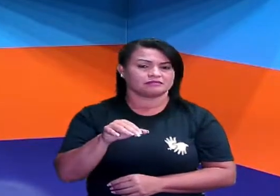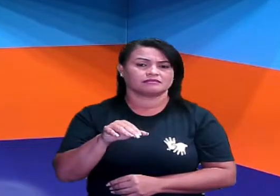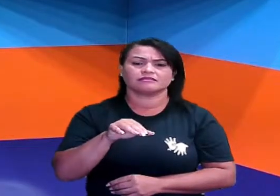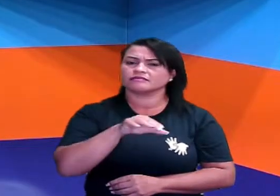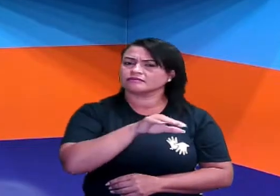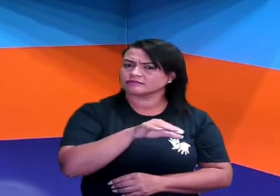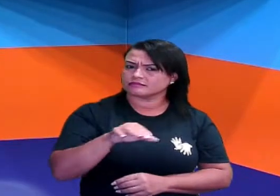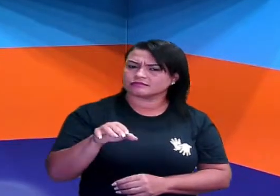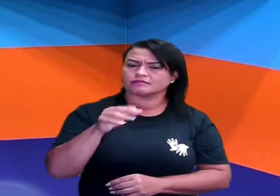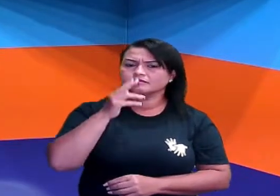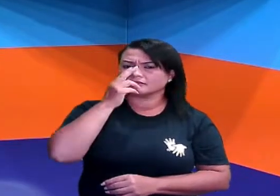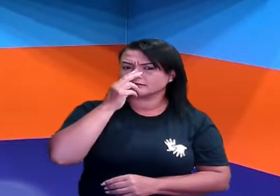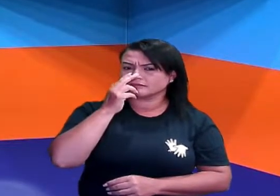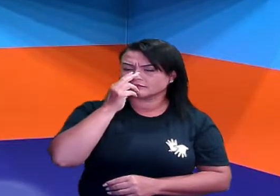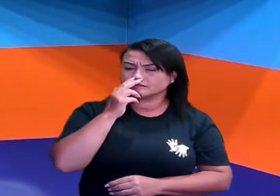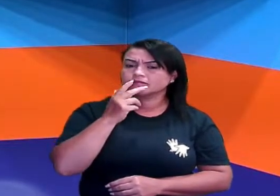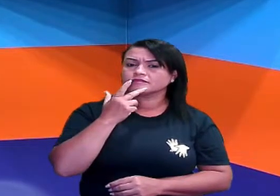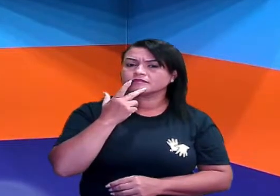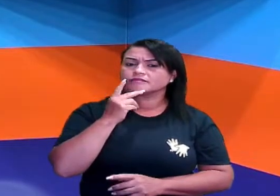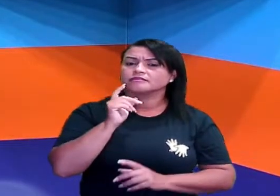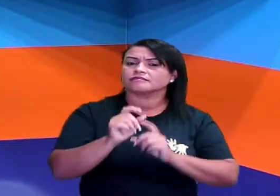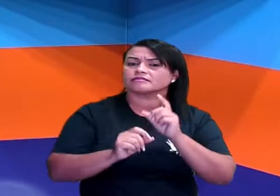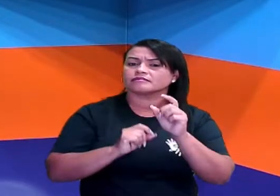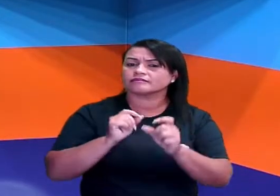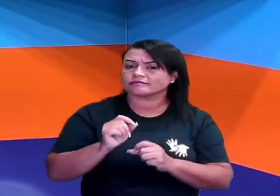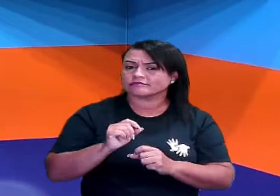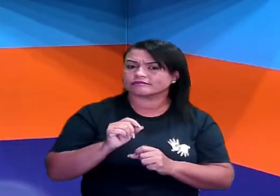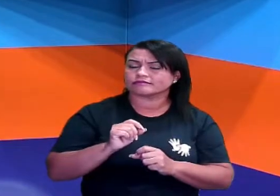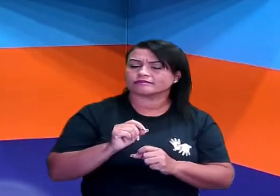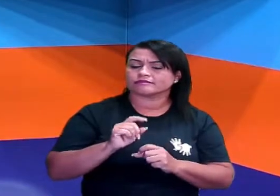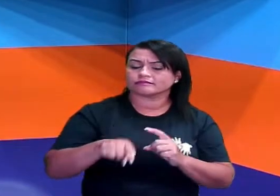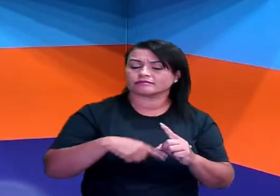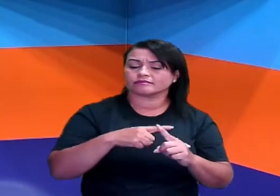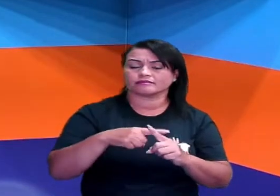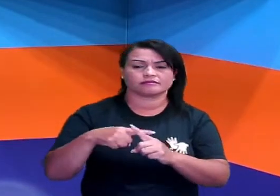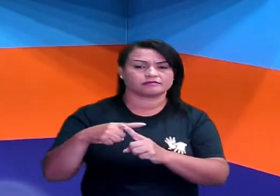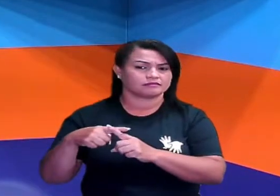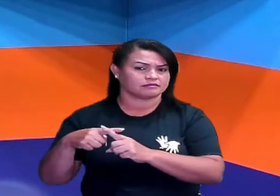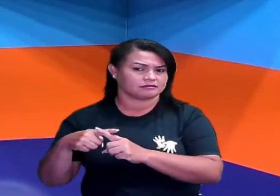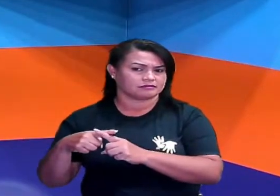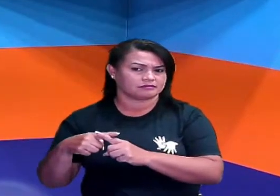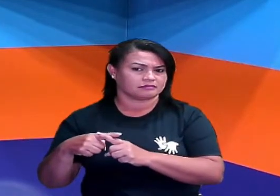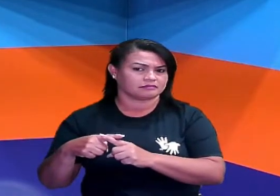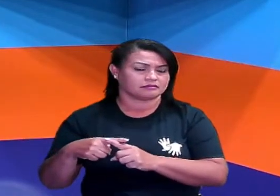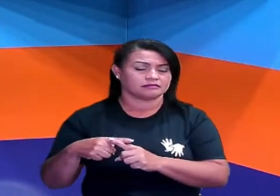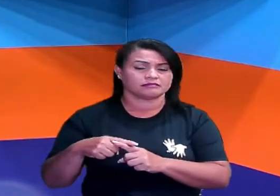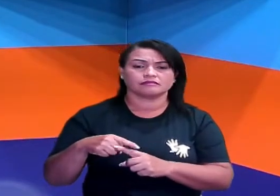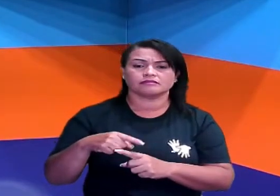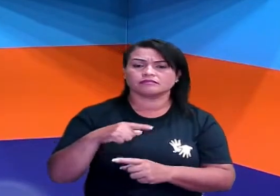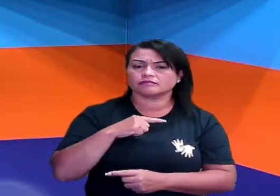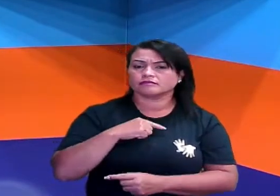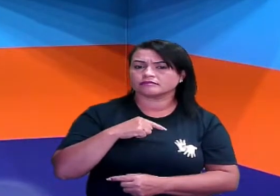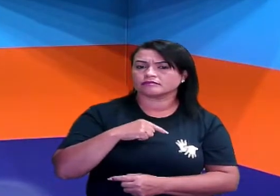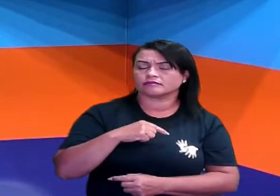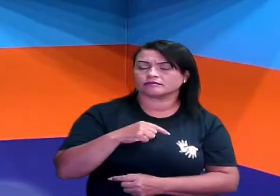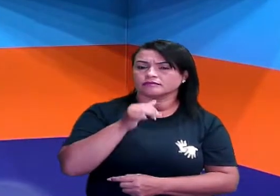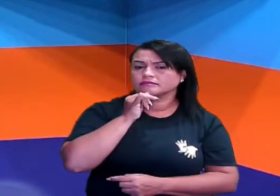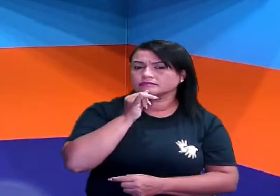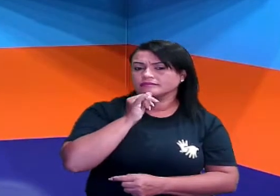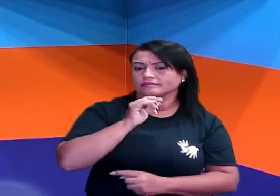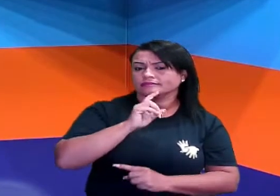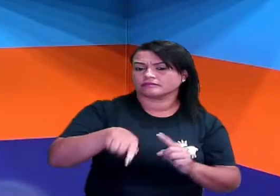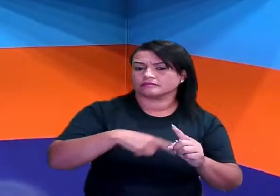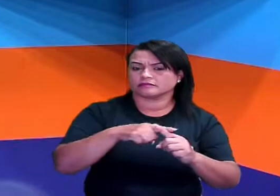minhas bases são iguais e eu estou falando de uma multiplicação. Então, quando é uma multiplicação de potência